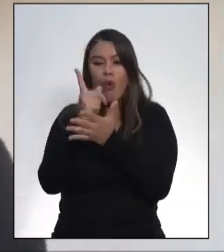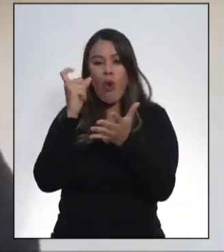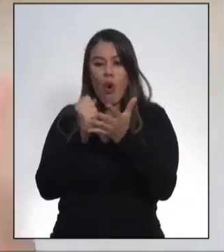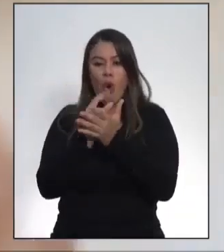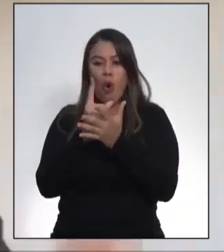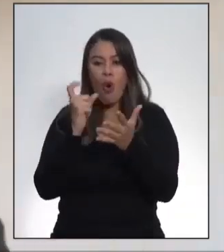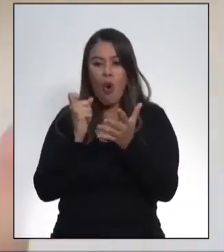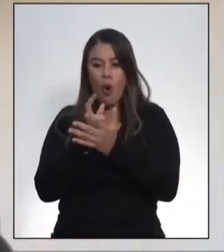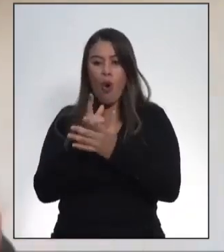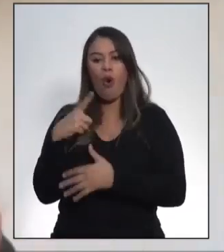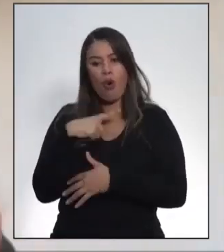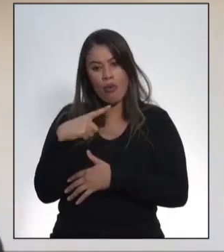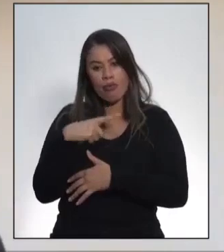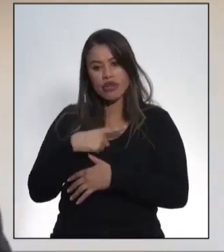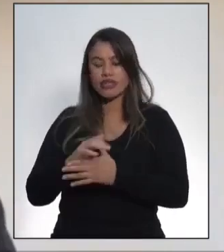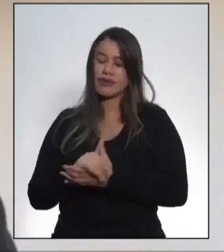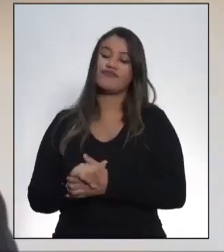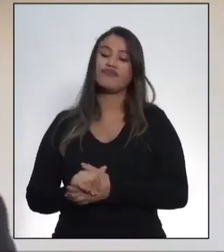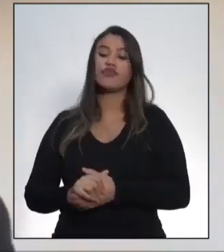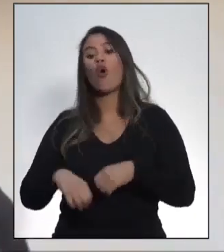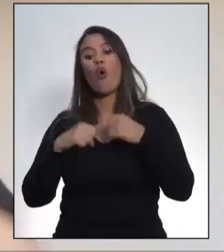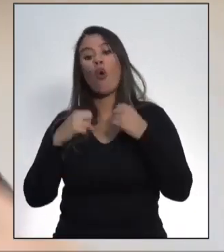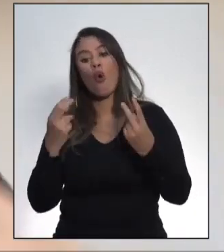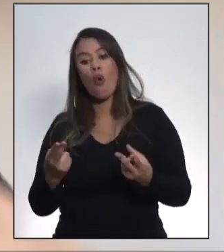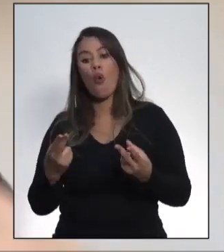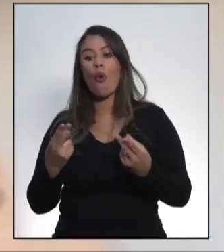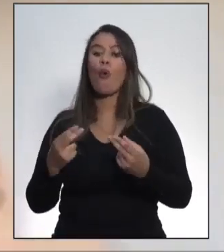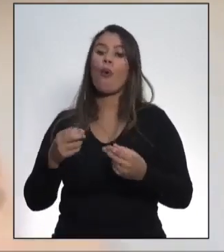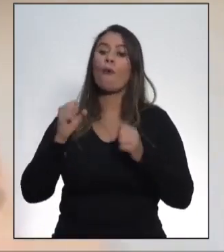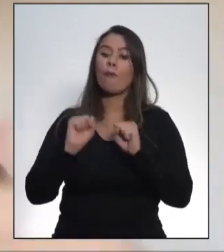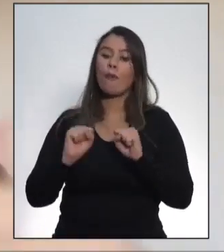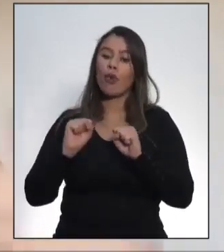grande, produzir um carro de luxo. É muito